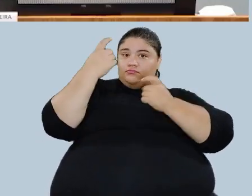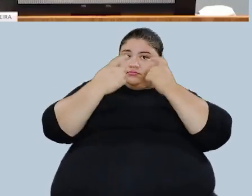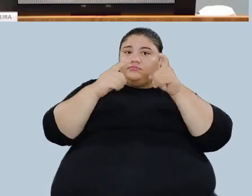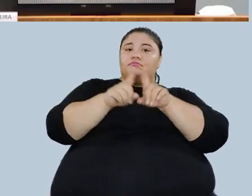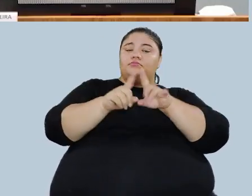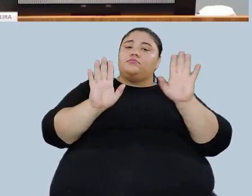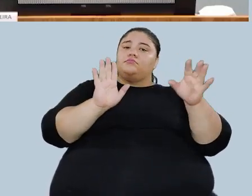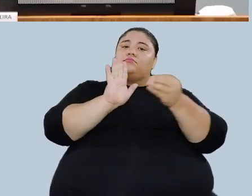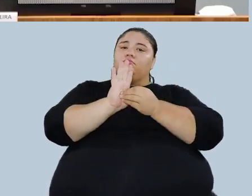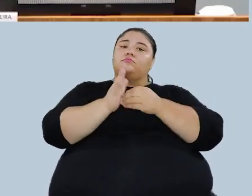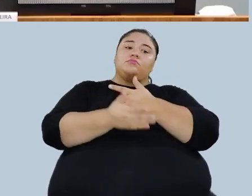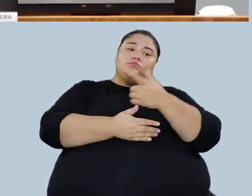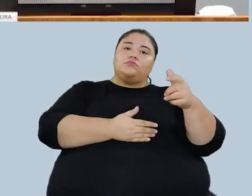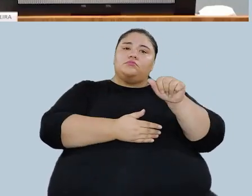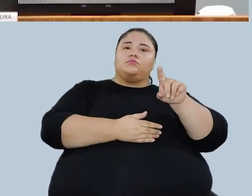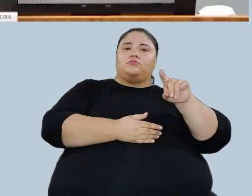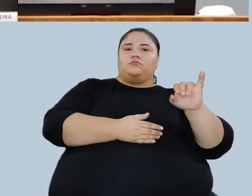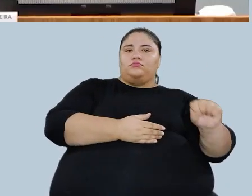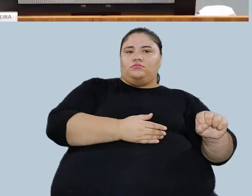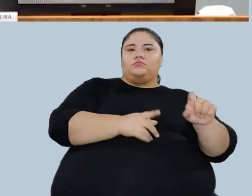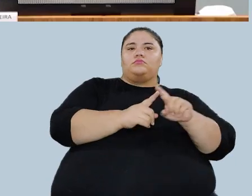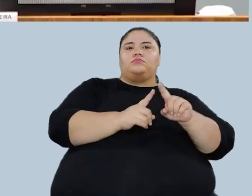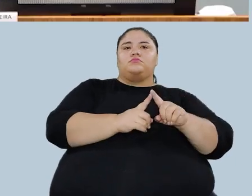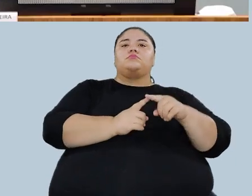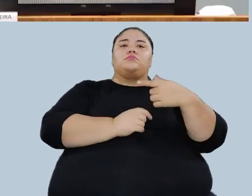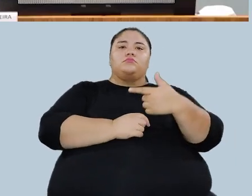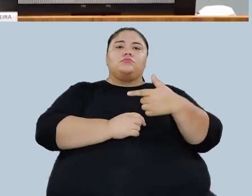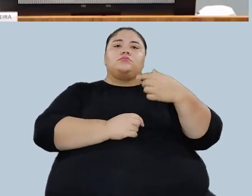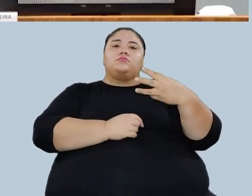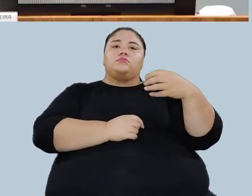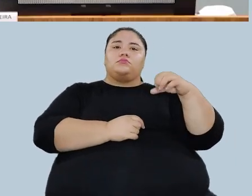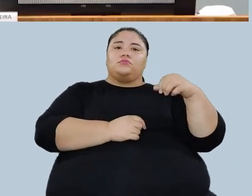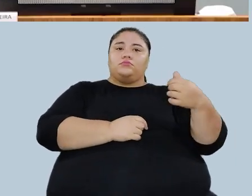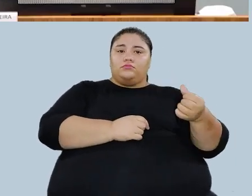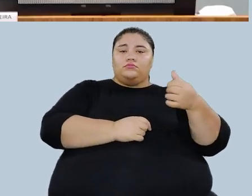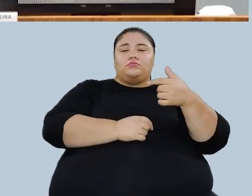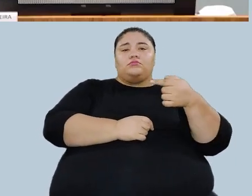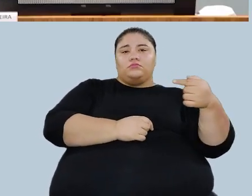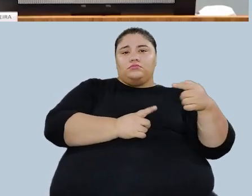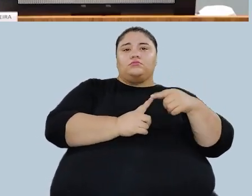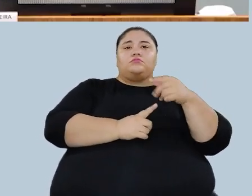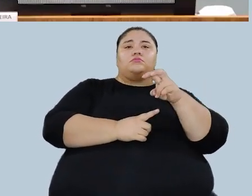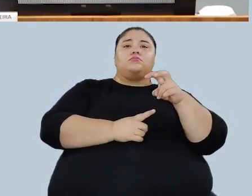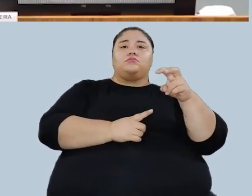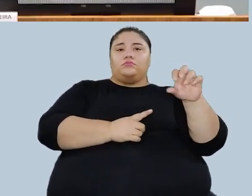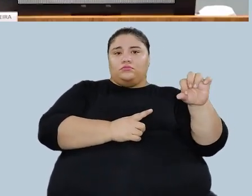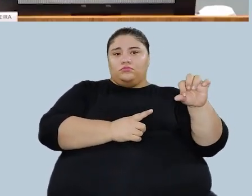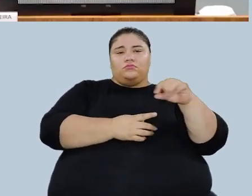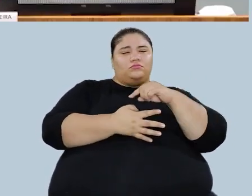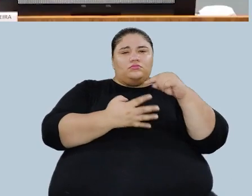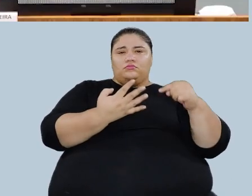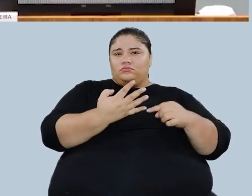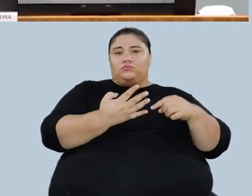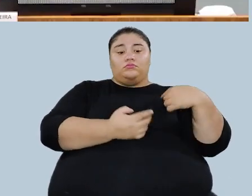já estava em outras ADIs, como a 2390, 2386, 2397, 2859, onde nós